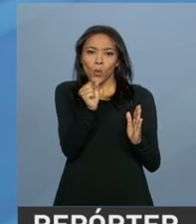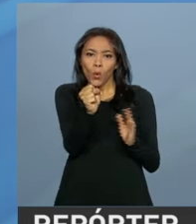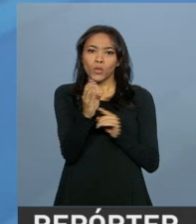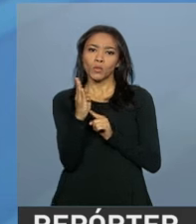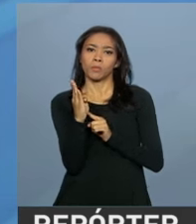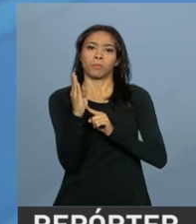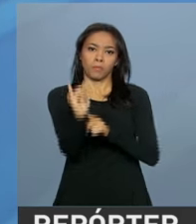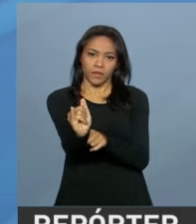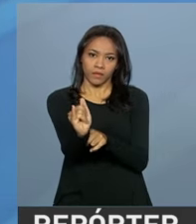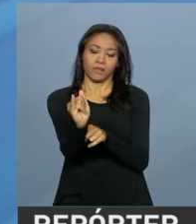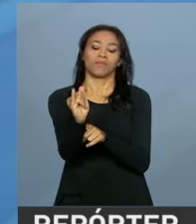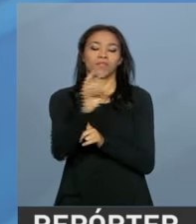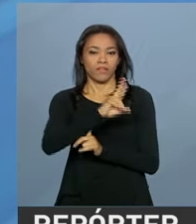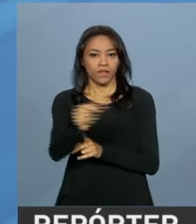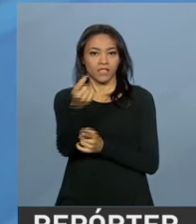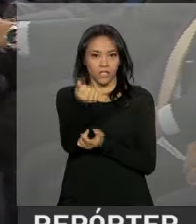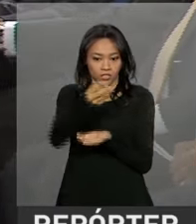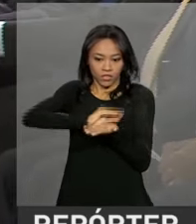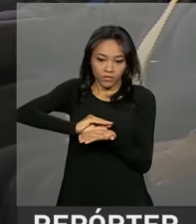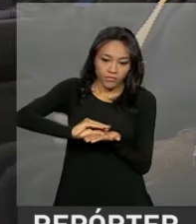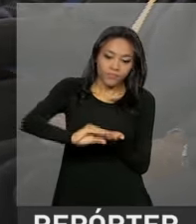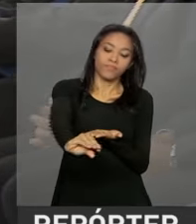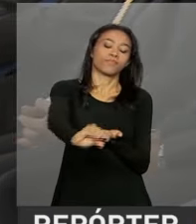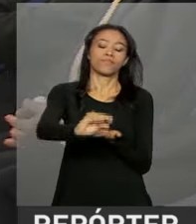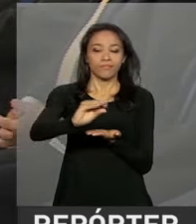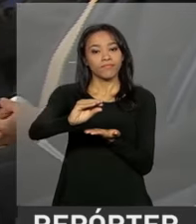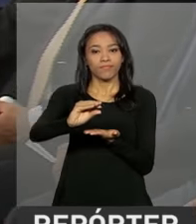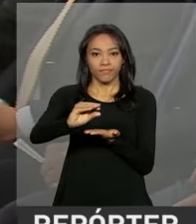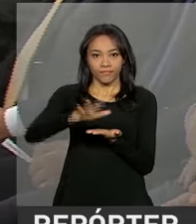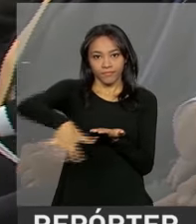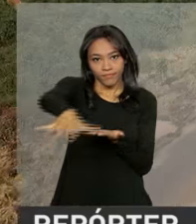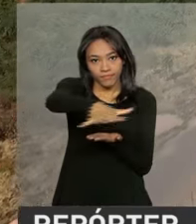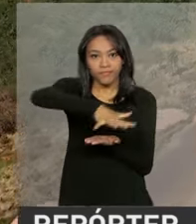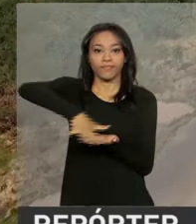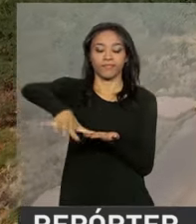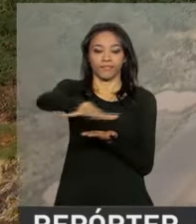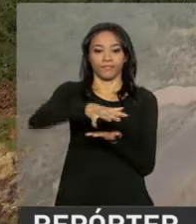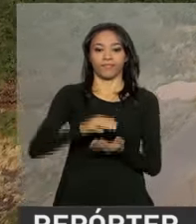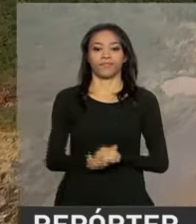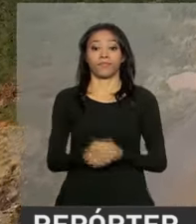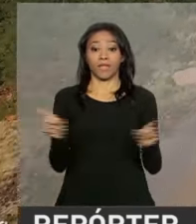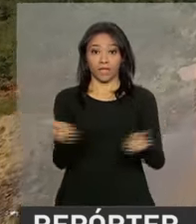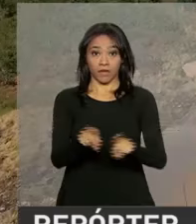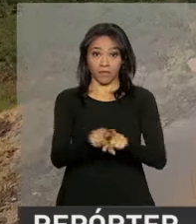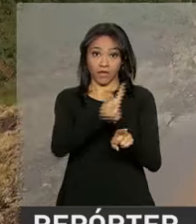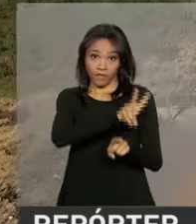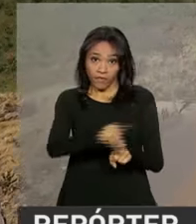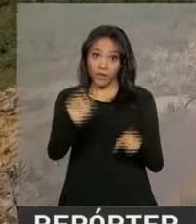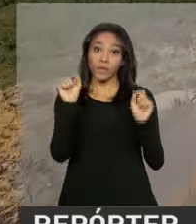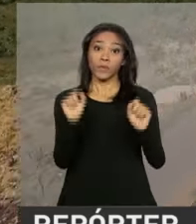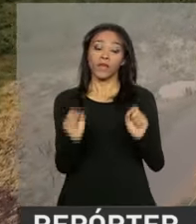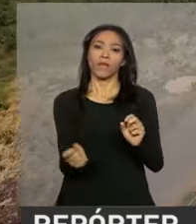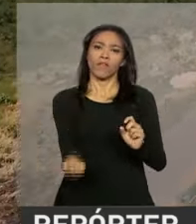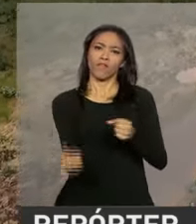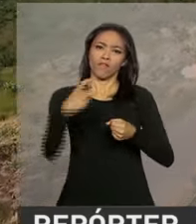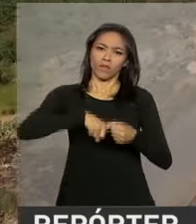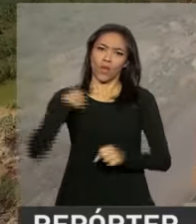bilhões a serem aplicados com responsabilidade e seriedade. Também vão ser retomadas a construção de